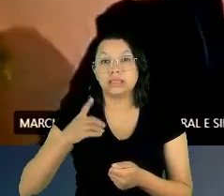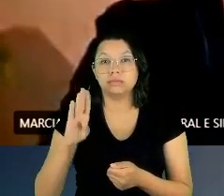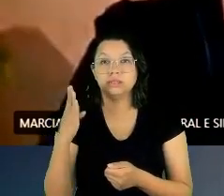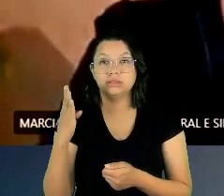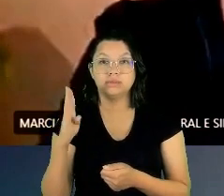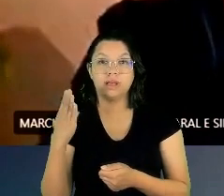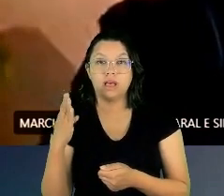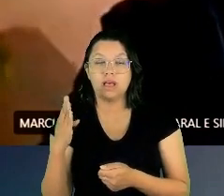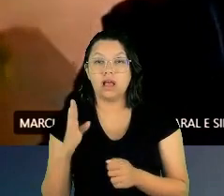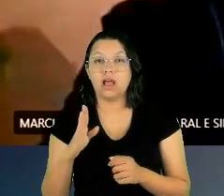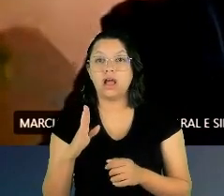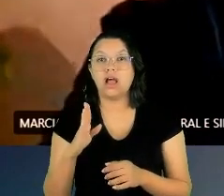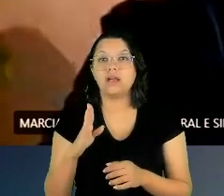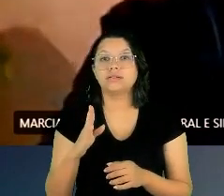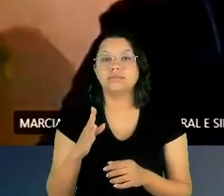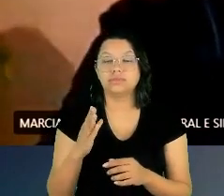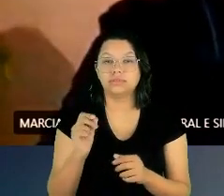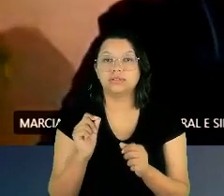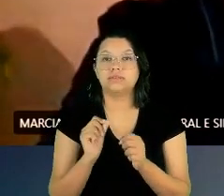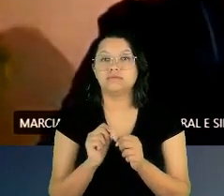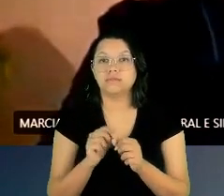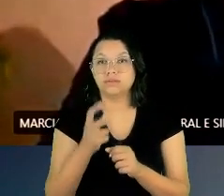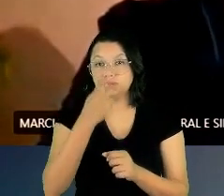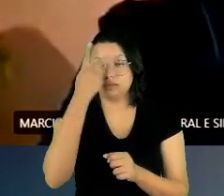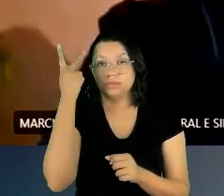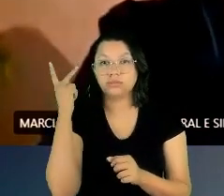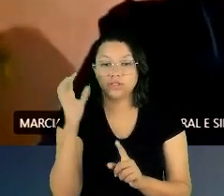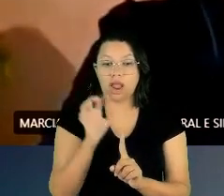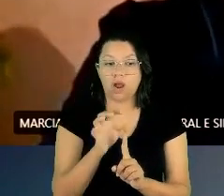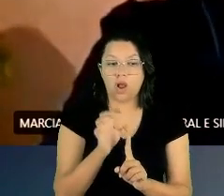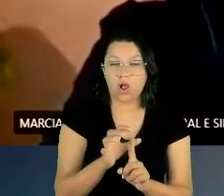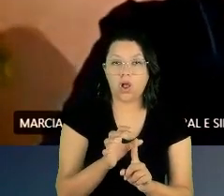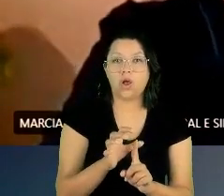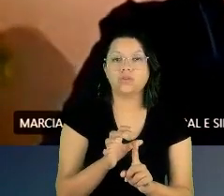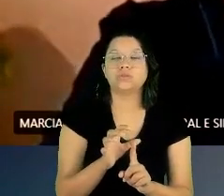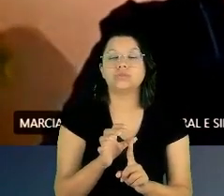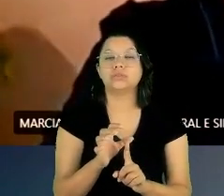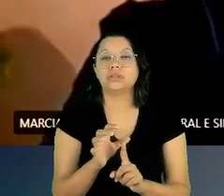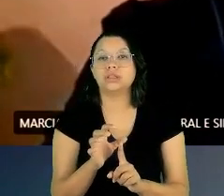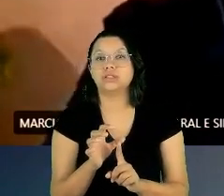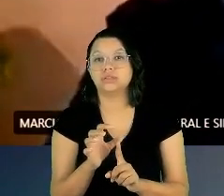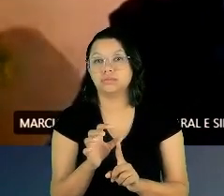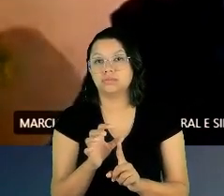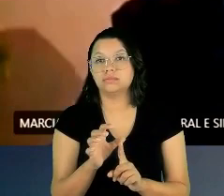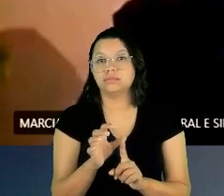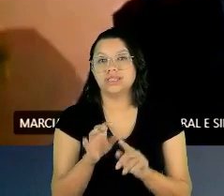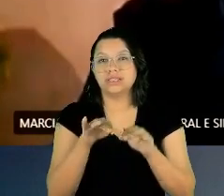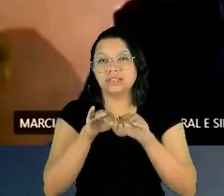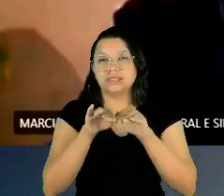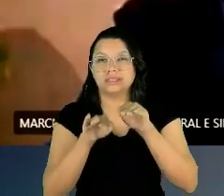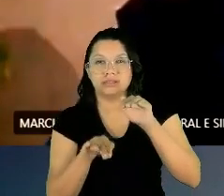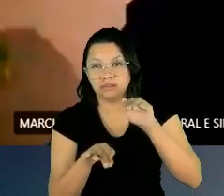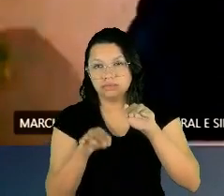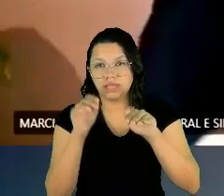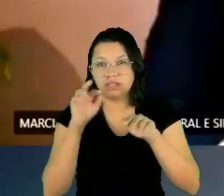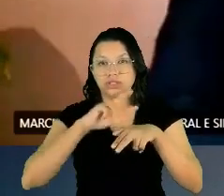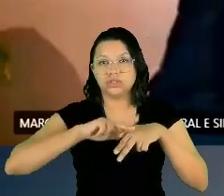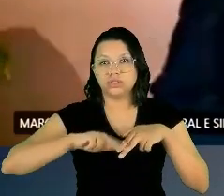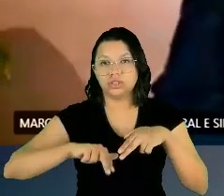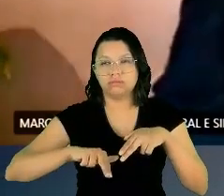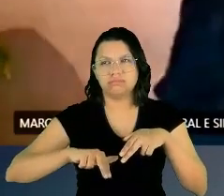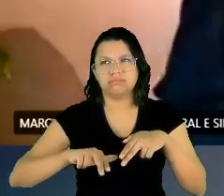existe um determinismo biológico que condicionaria a situação social, ou seja, a desigualdade de gênero?